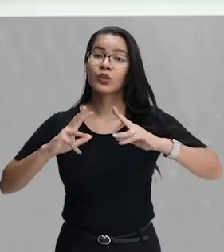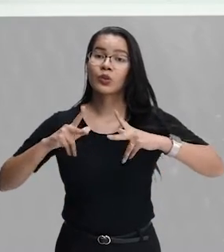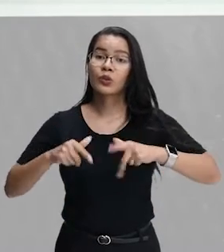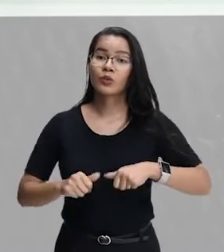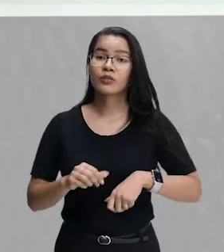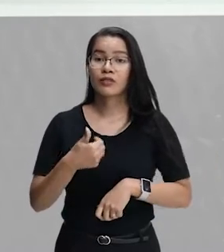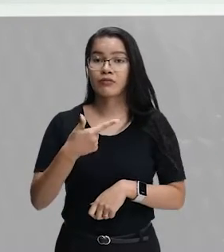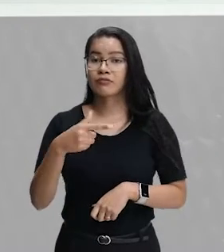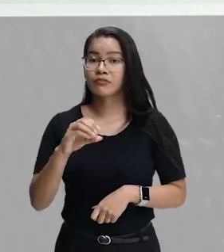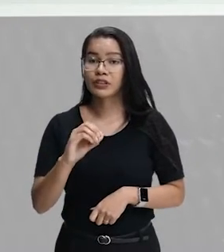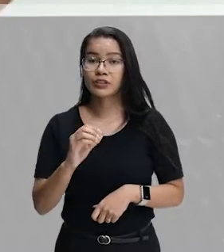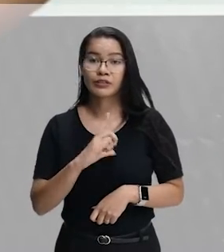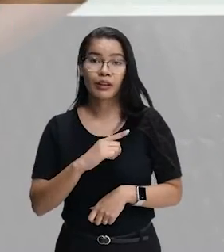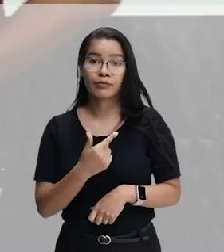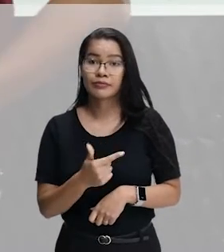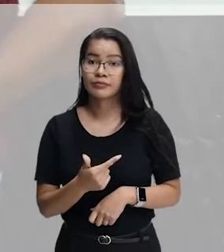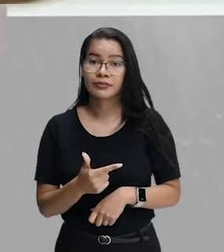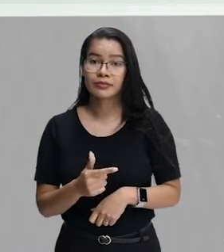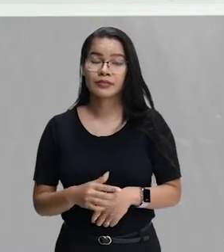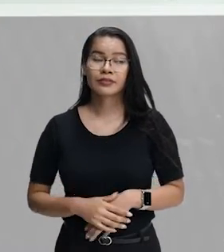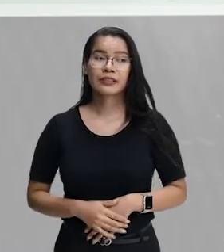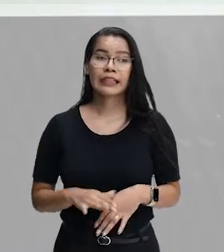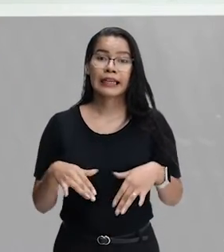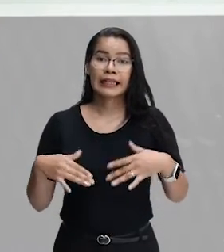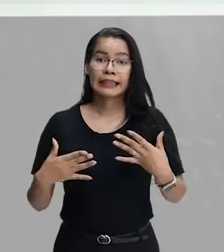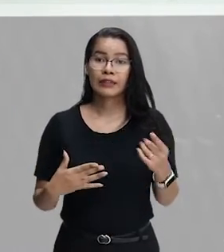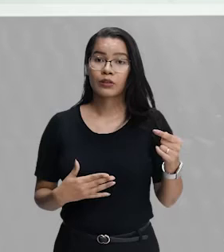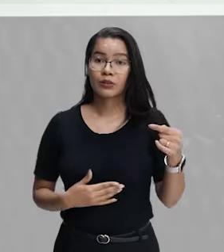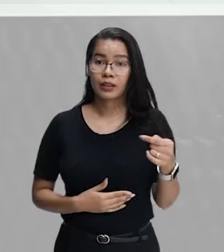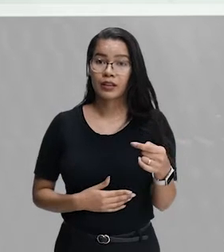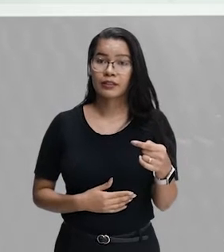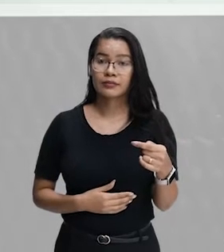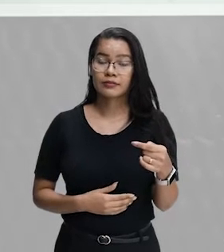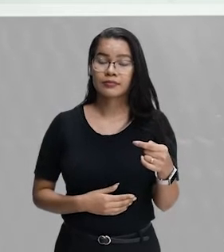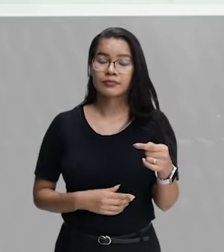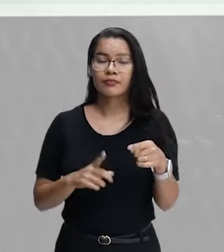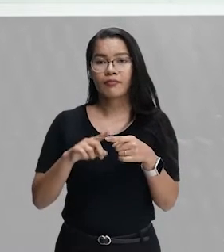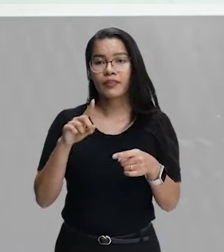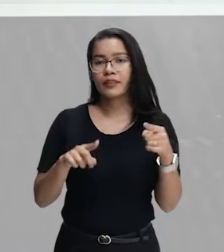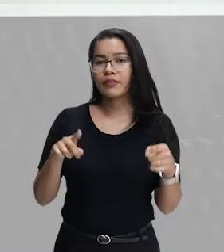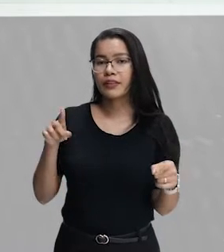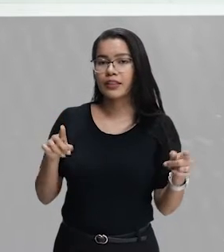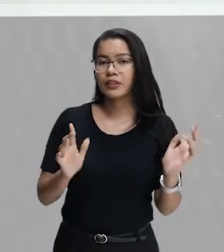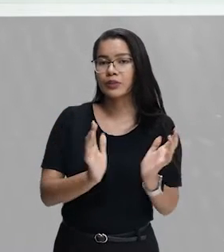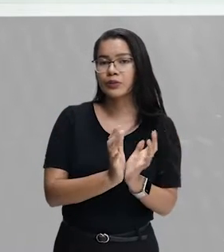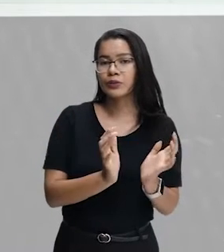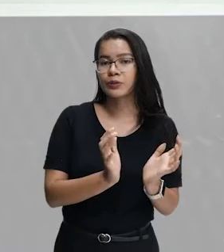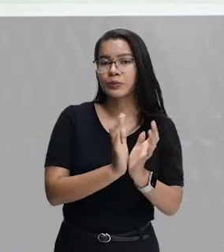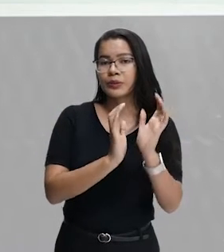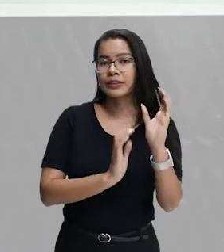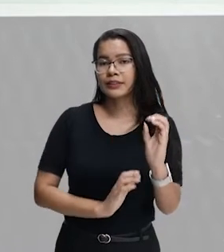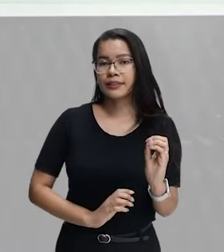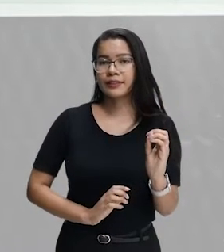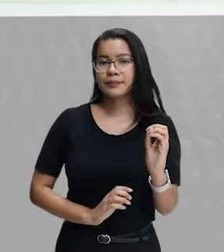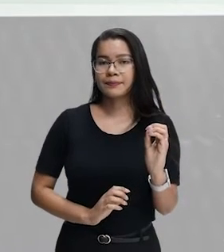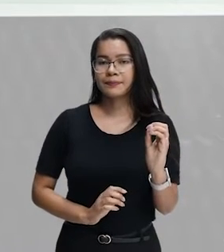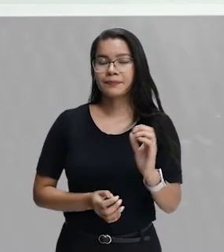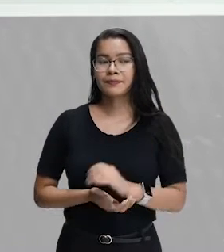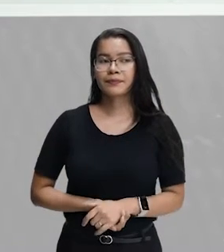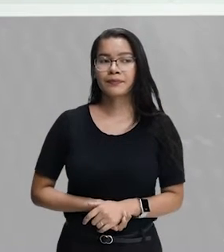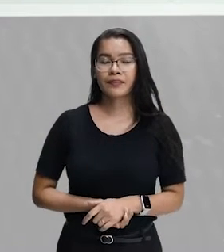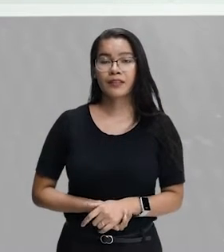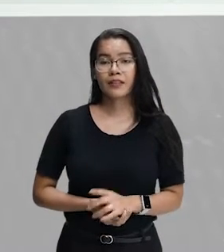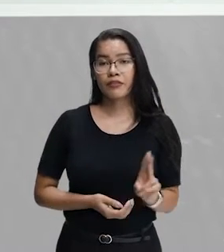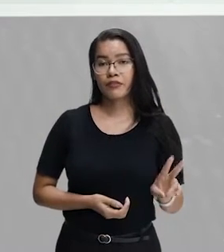não teve desvio em relação à média. Tá? Então, nesse caso aqui, a variância do grupo 0, ele